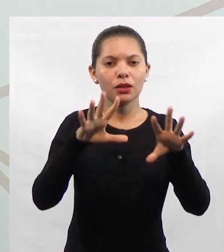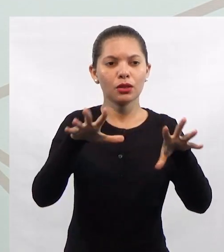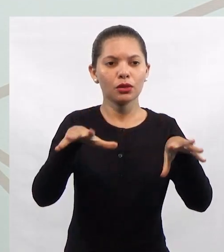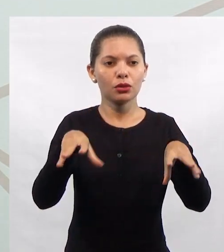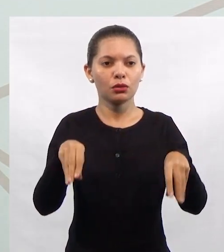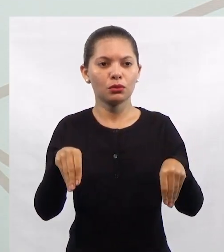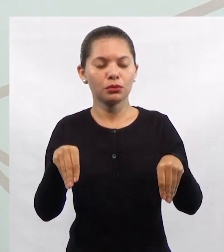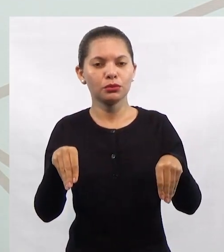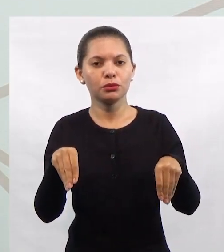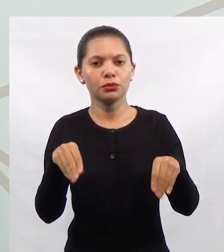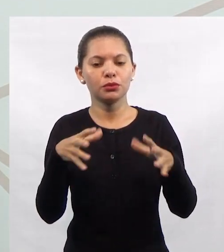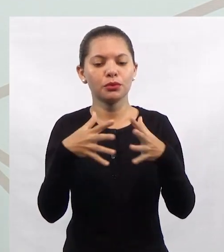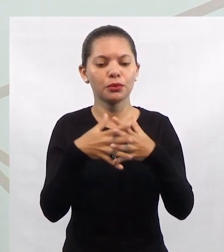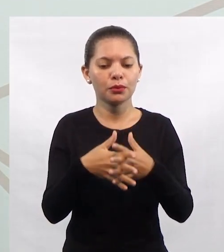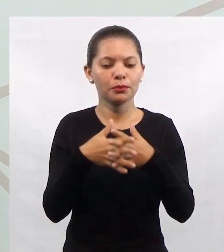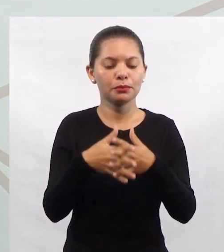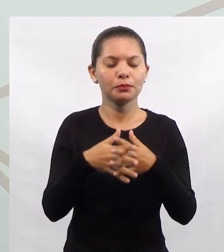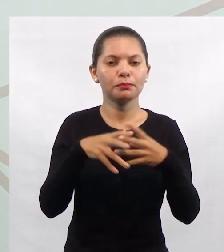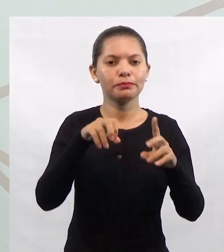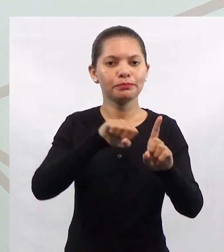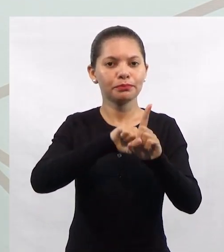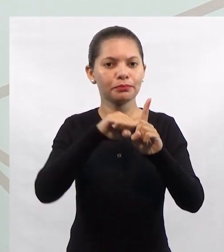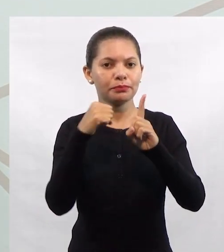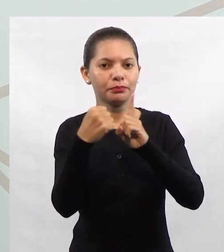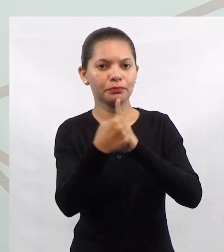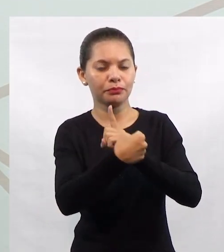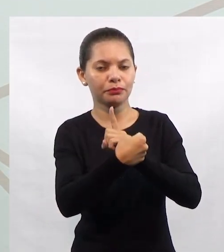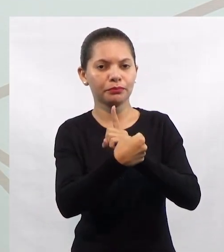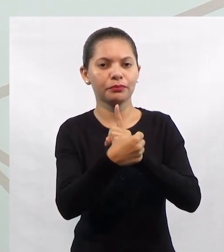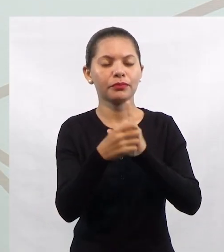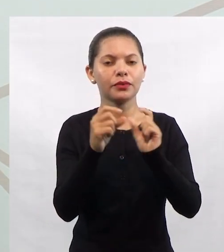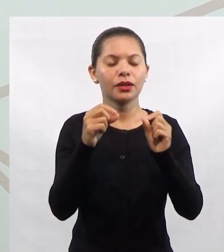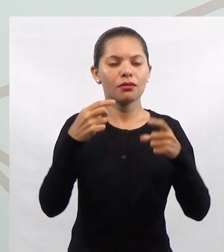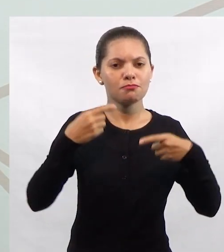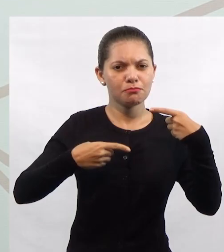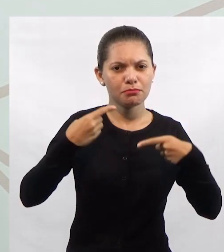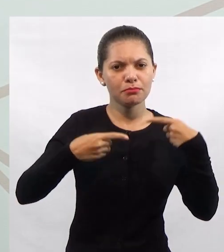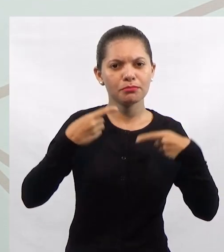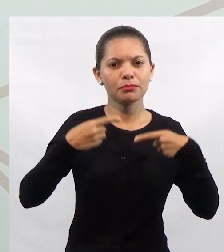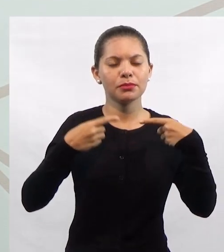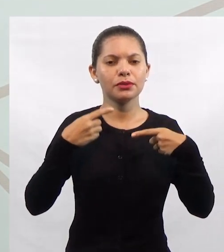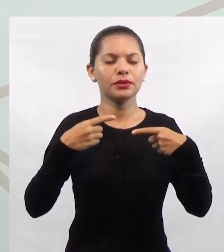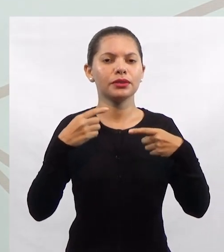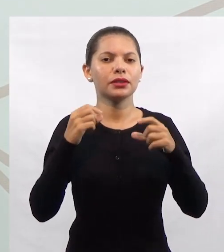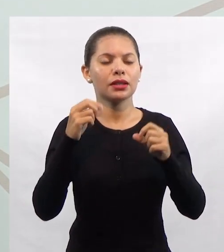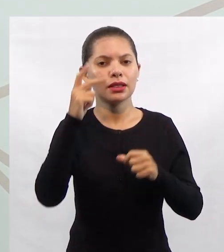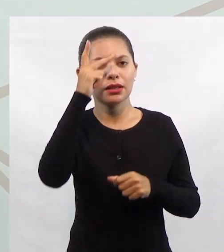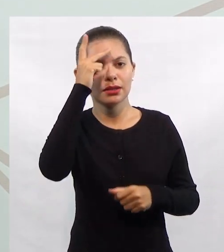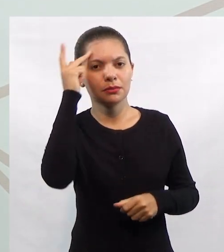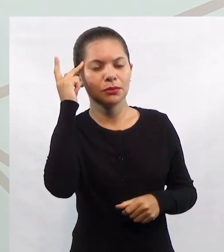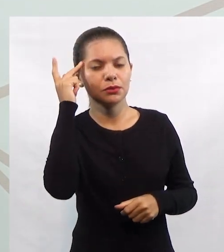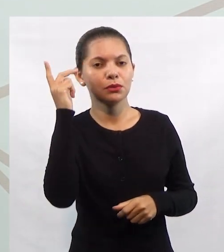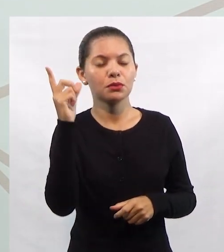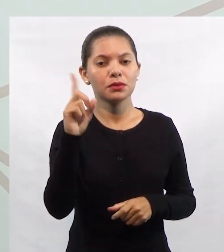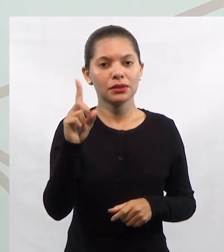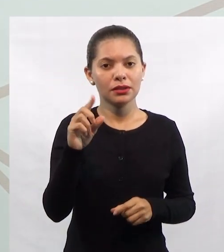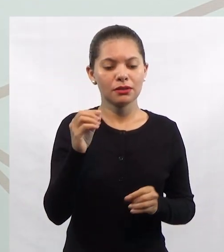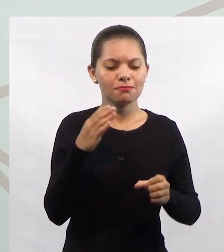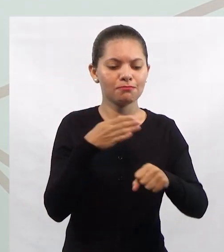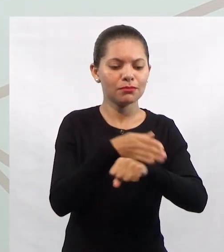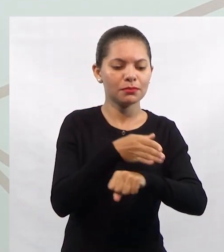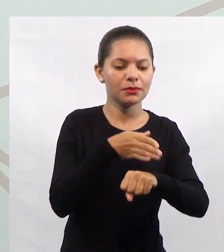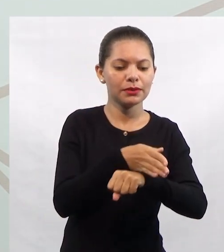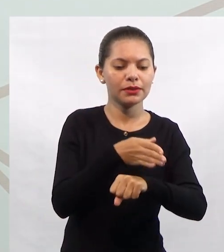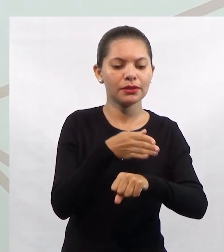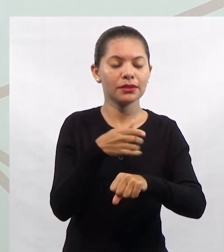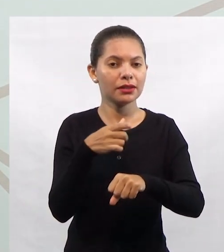um complexo da sociedade, das questões sociais e políticas, das pessoas que não tiveram acesso